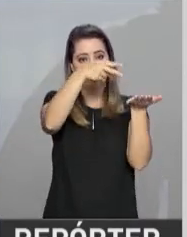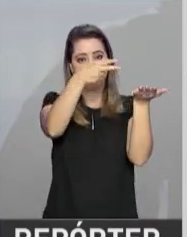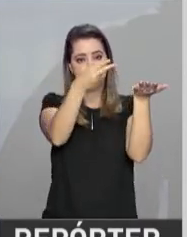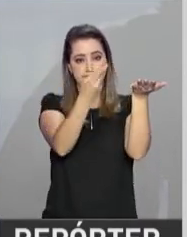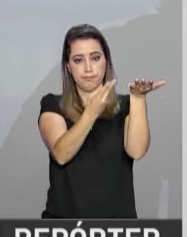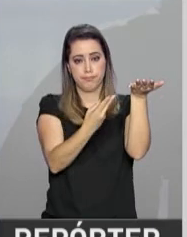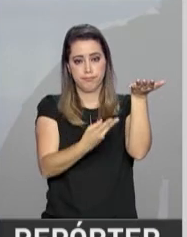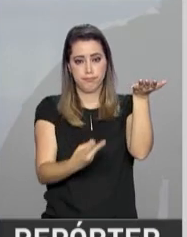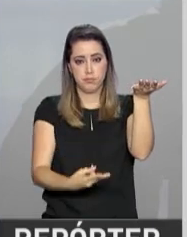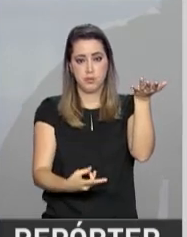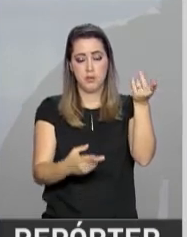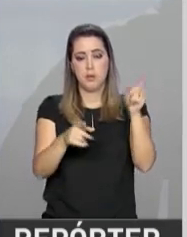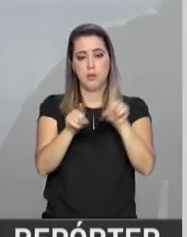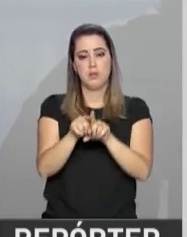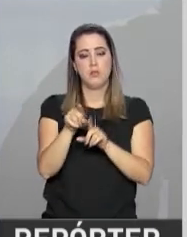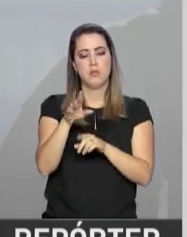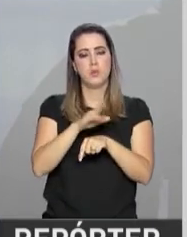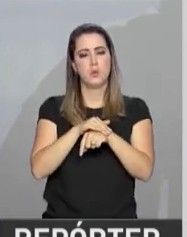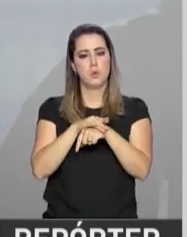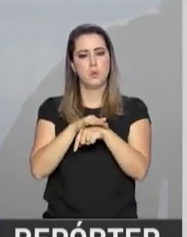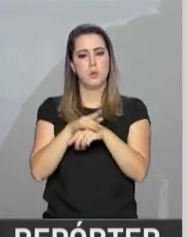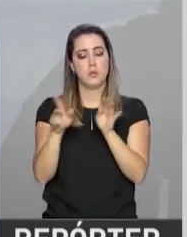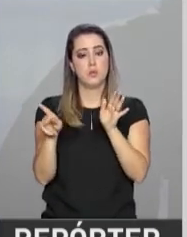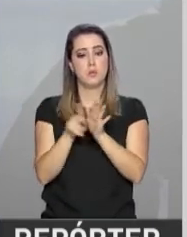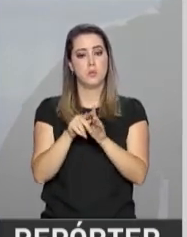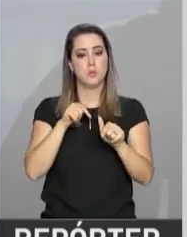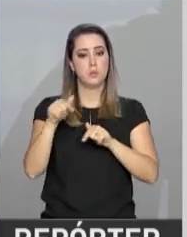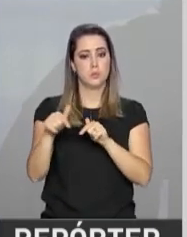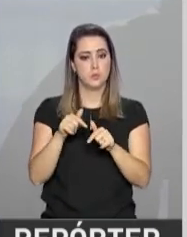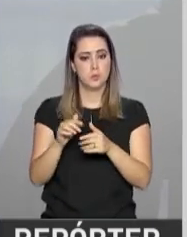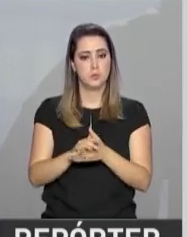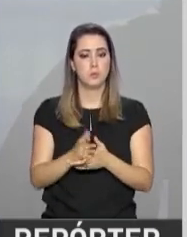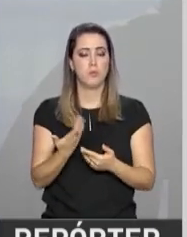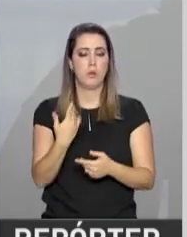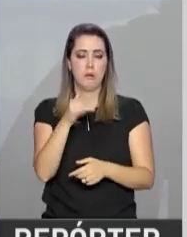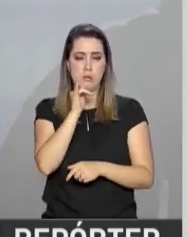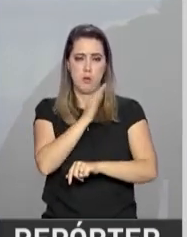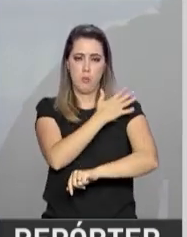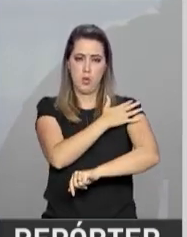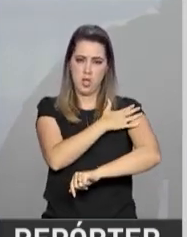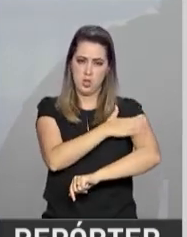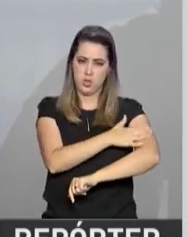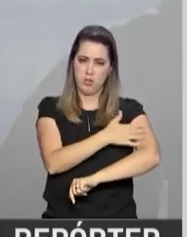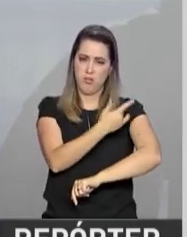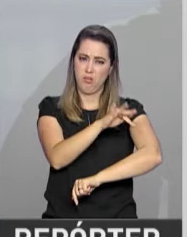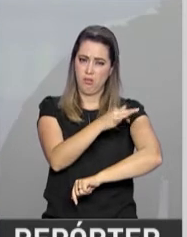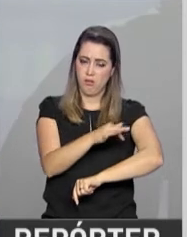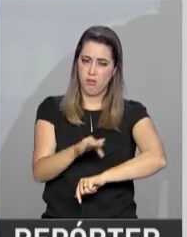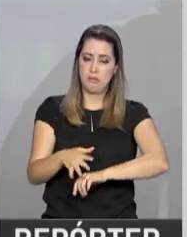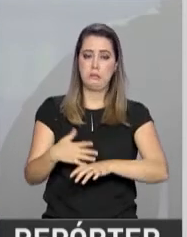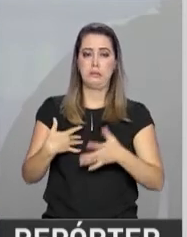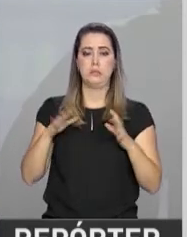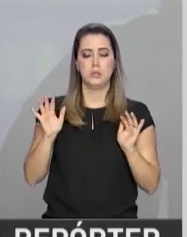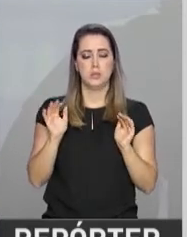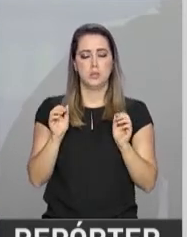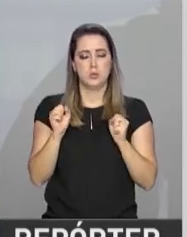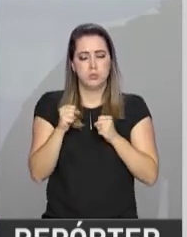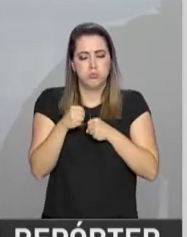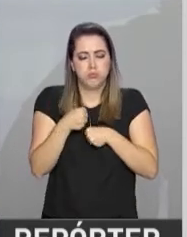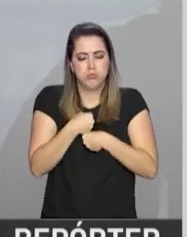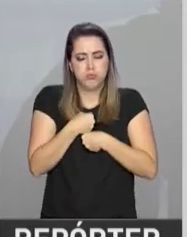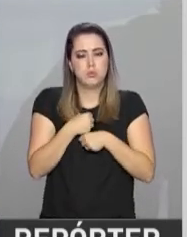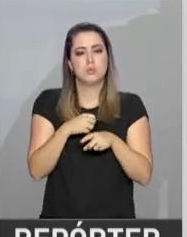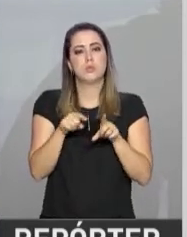alturas e os chamados adoecimentos ocupacionais como tendinites depressão stress grave e transtorno